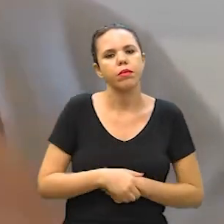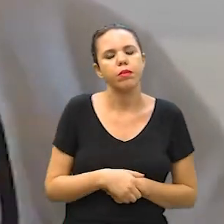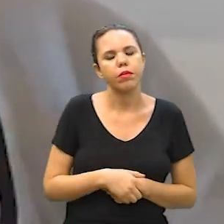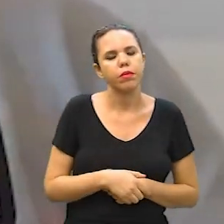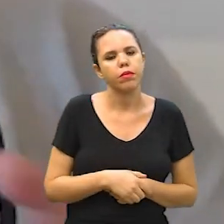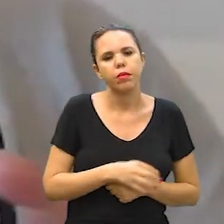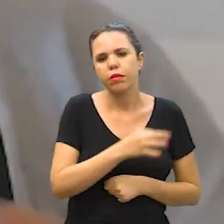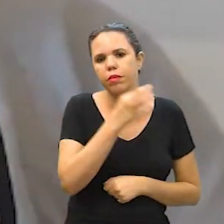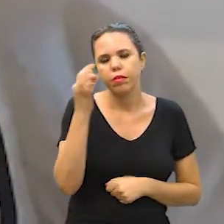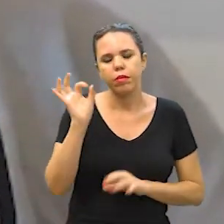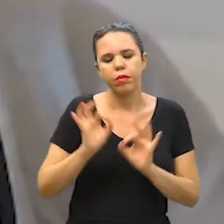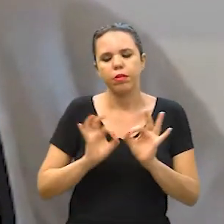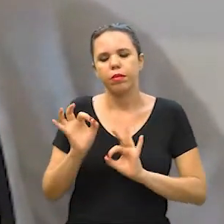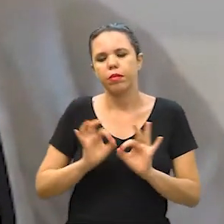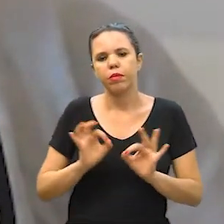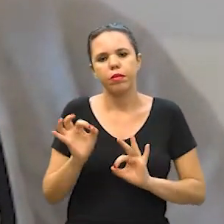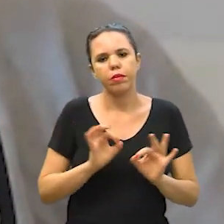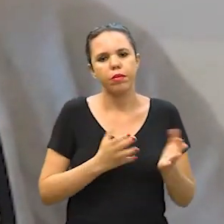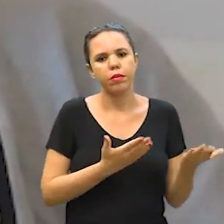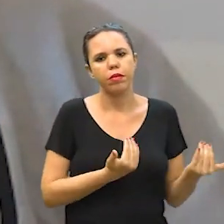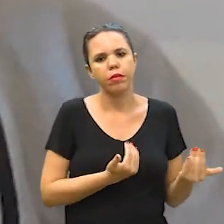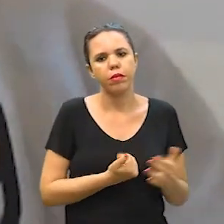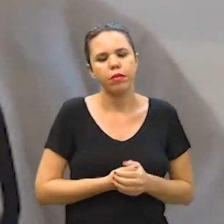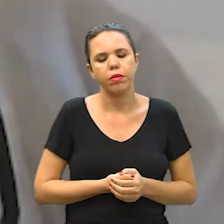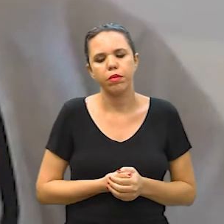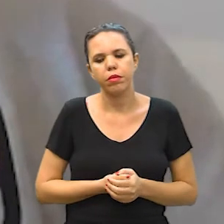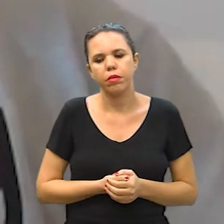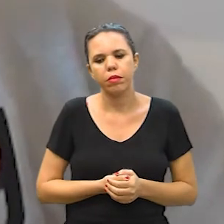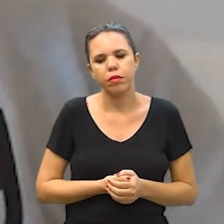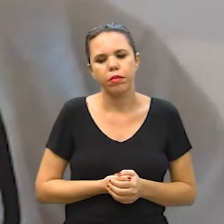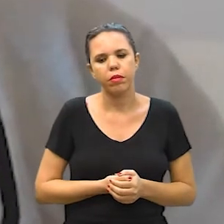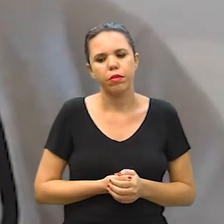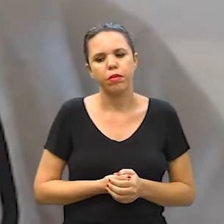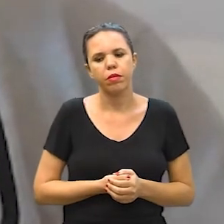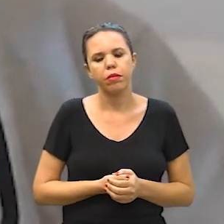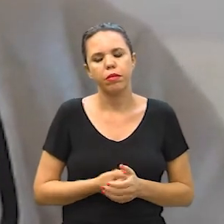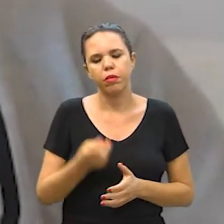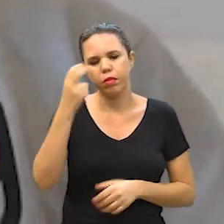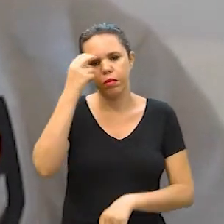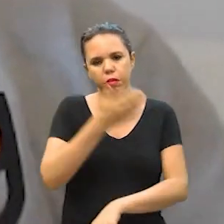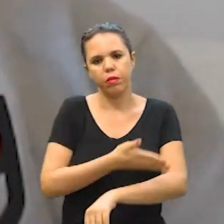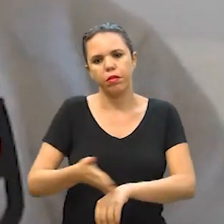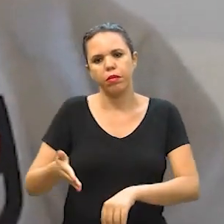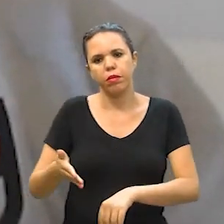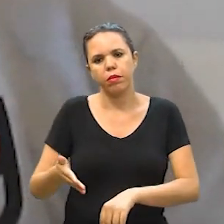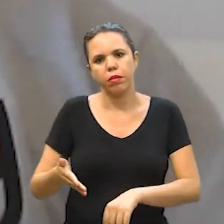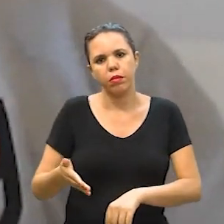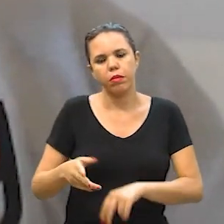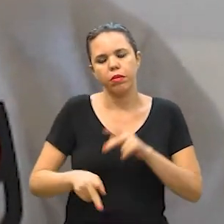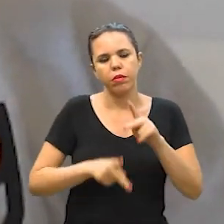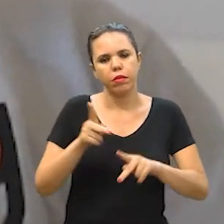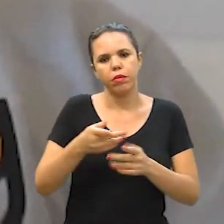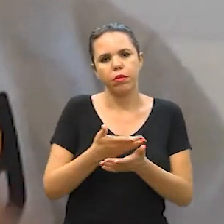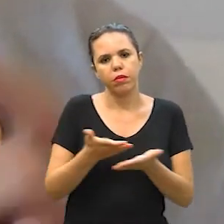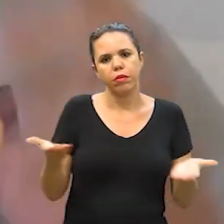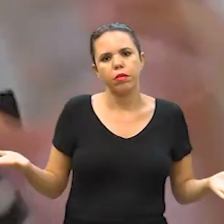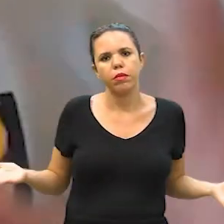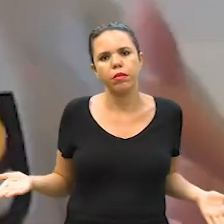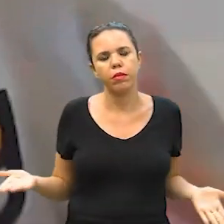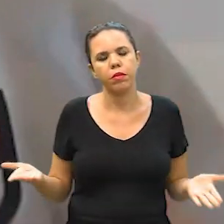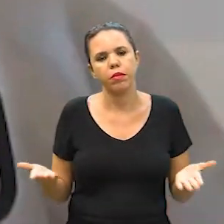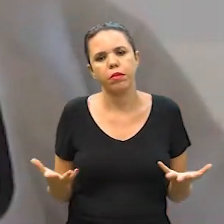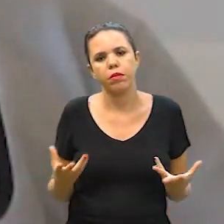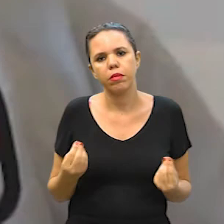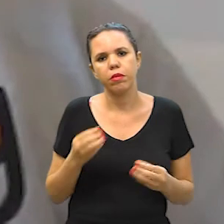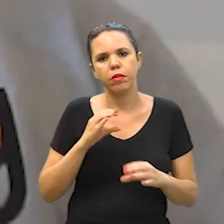uma excelente preparação para o jovem, não somente cultural, mas como pessoa.